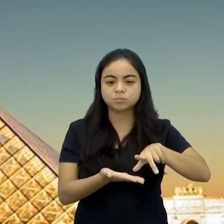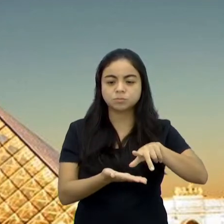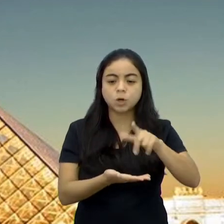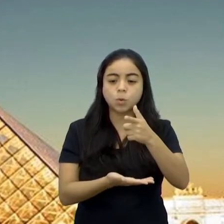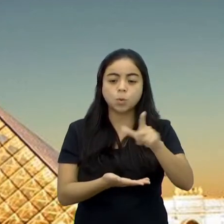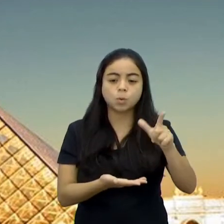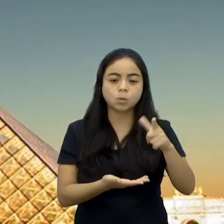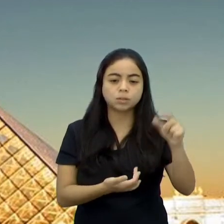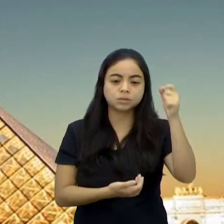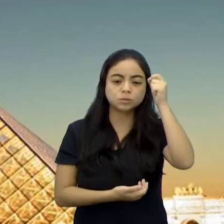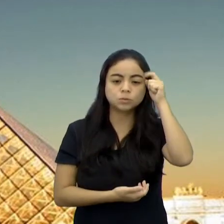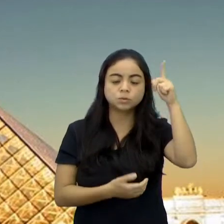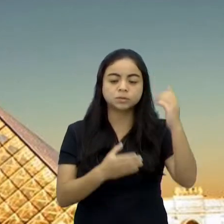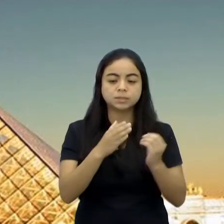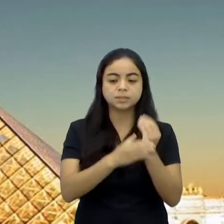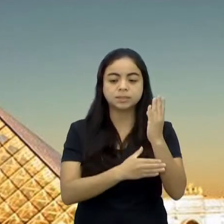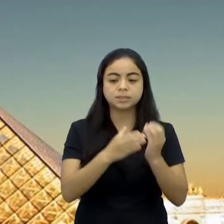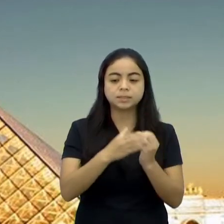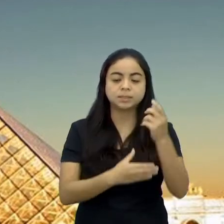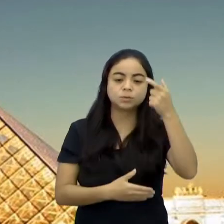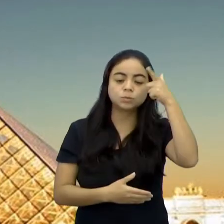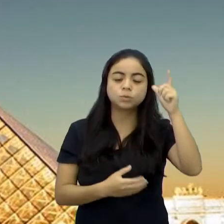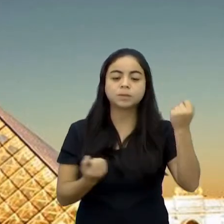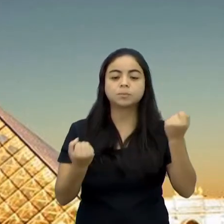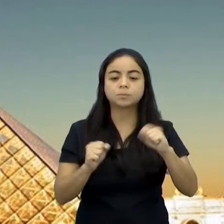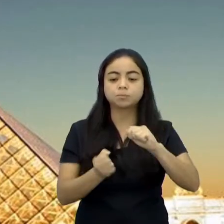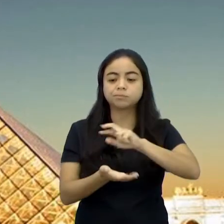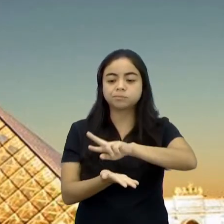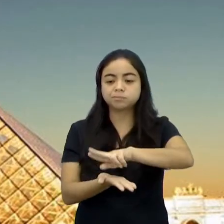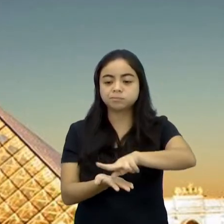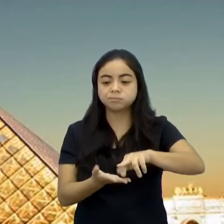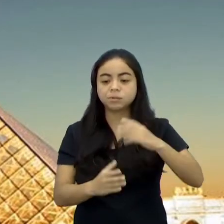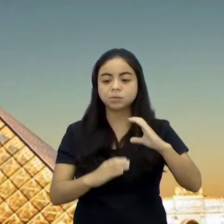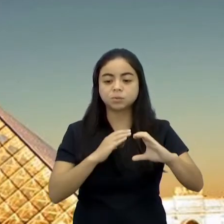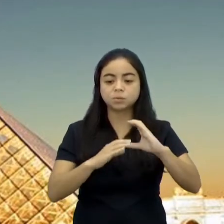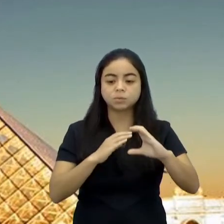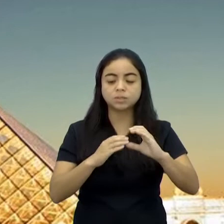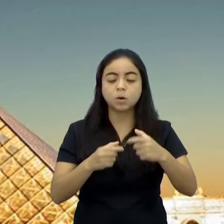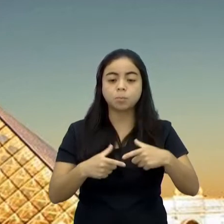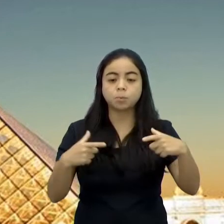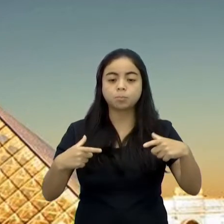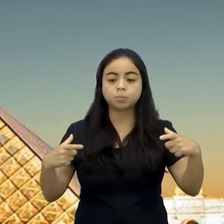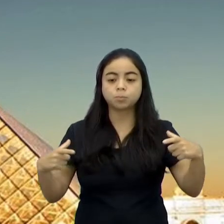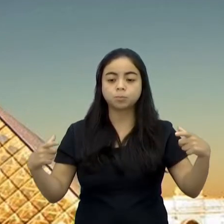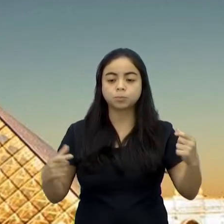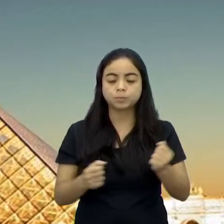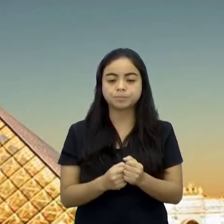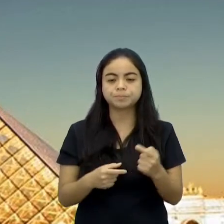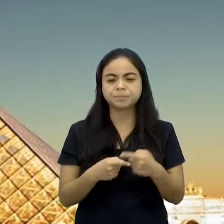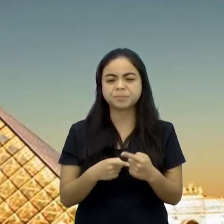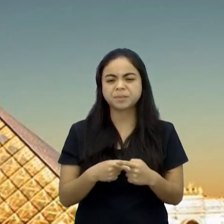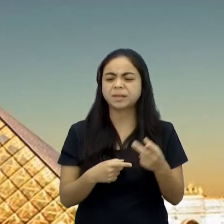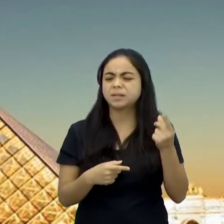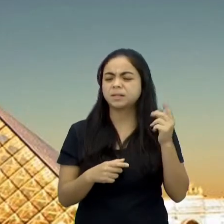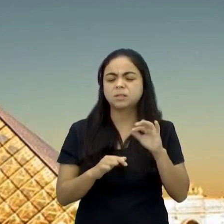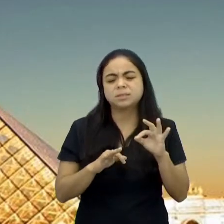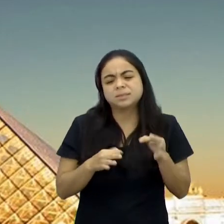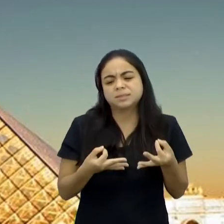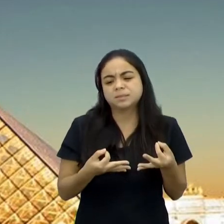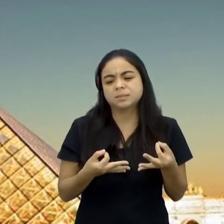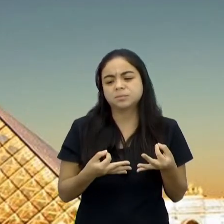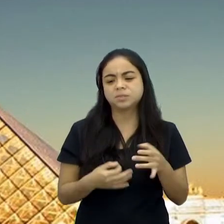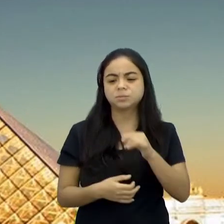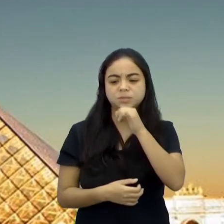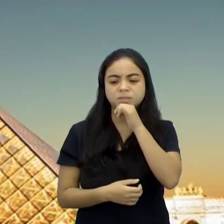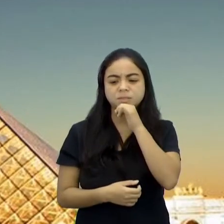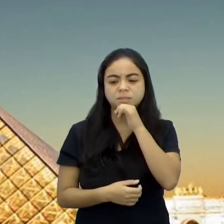estamos desenvolvendo cultura, criando possibilidades de comunicação, estamos expandindo. Porque era muito simples quando